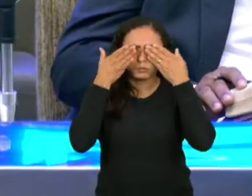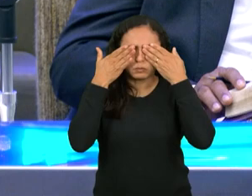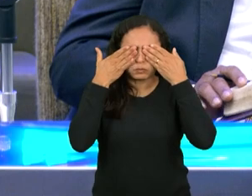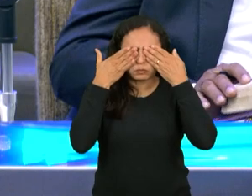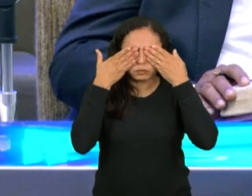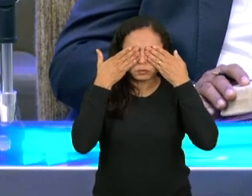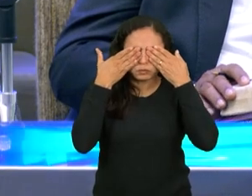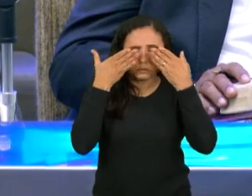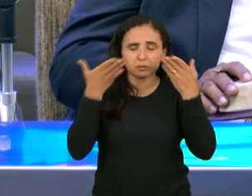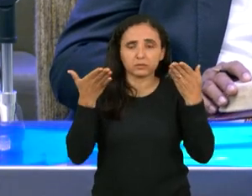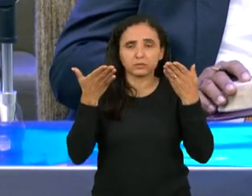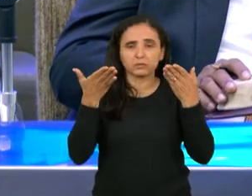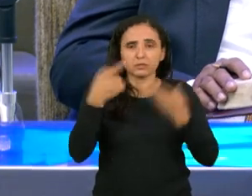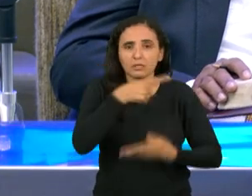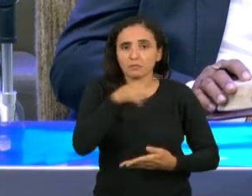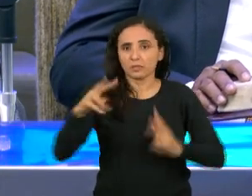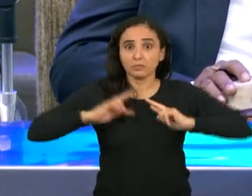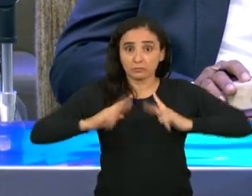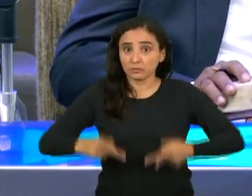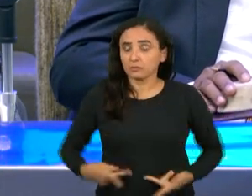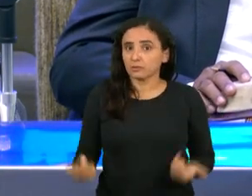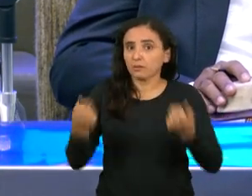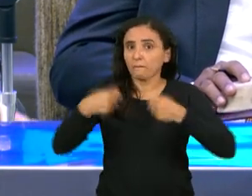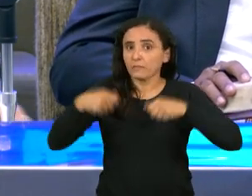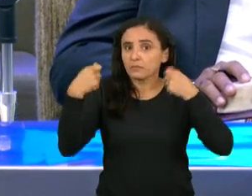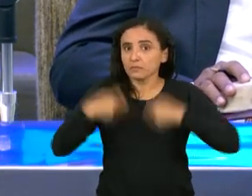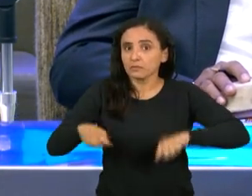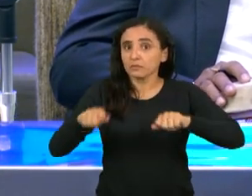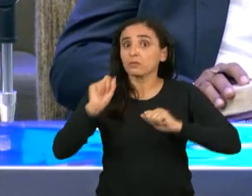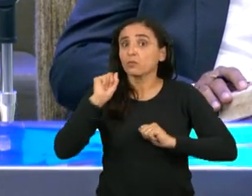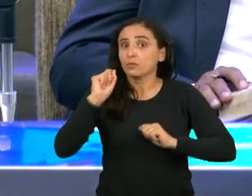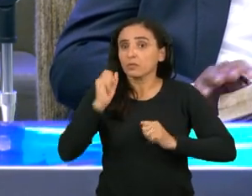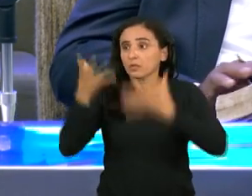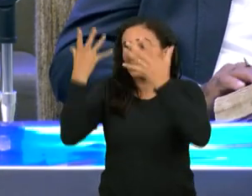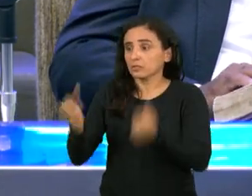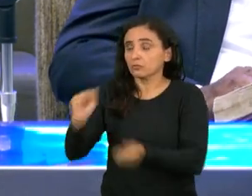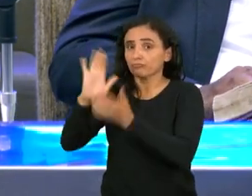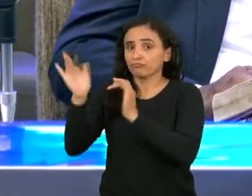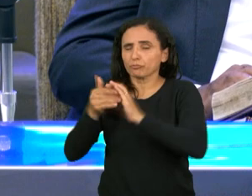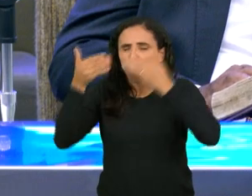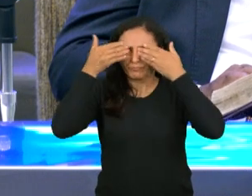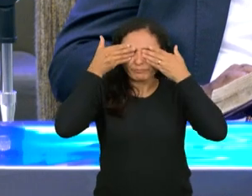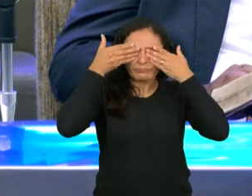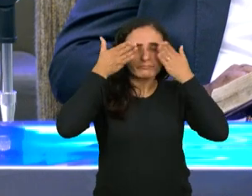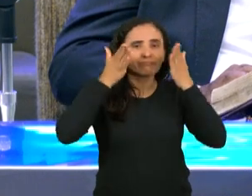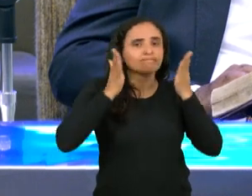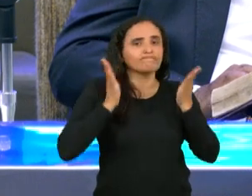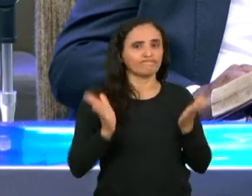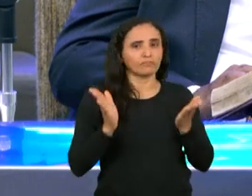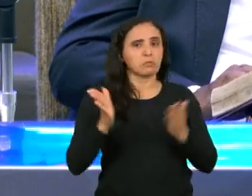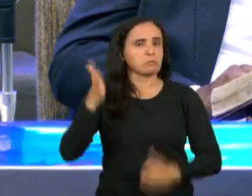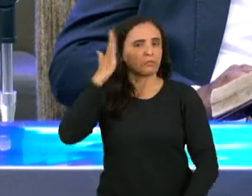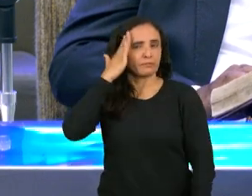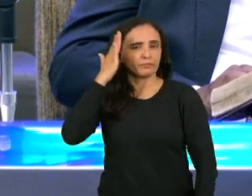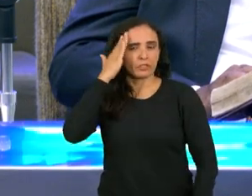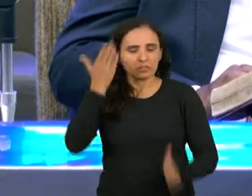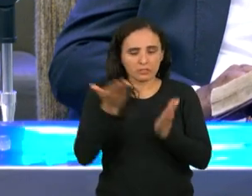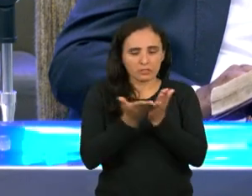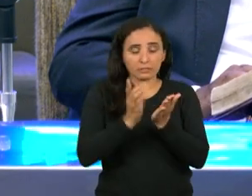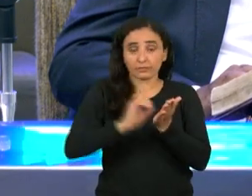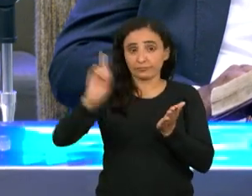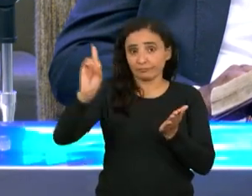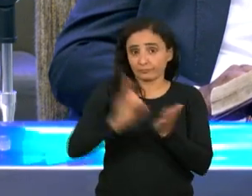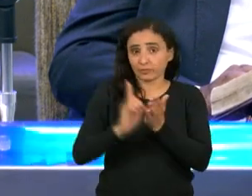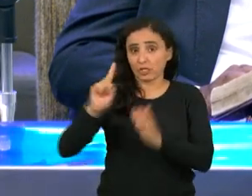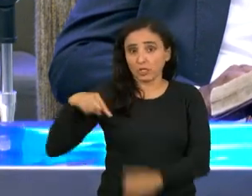a verdade do Evangelho de nosso senhor e salvador Jesus Cristo e nós